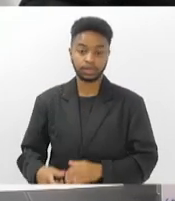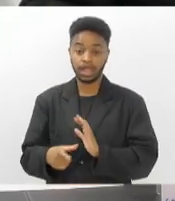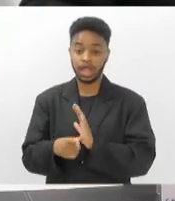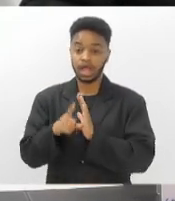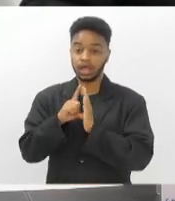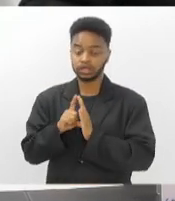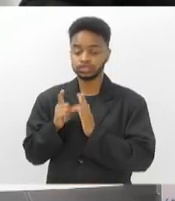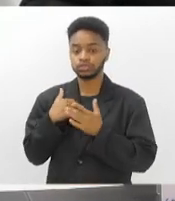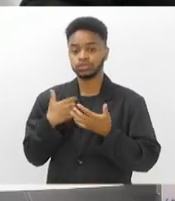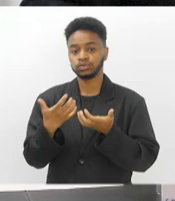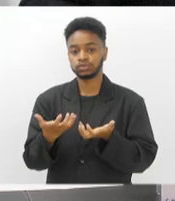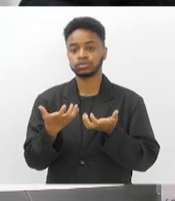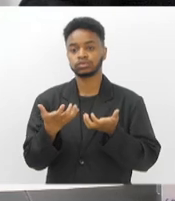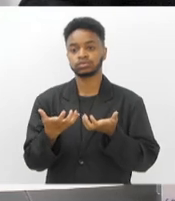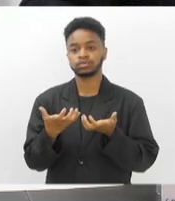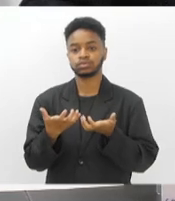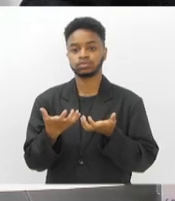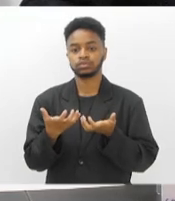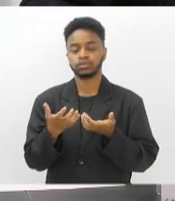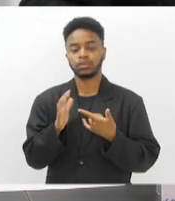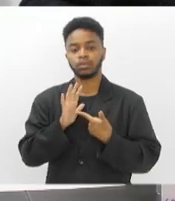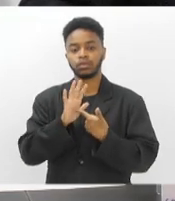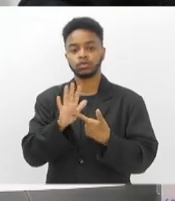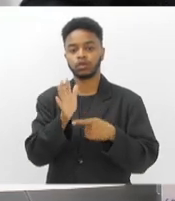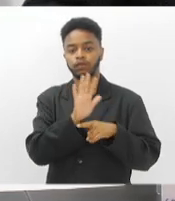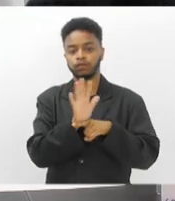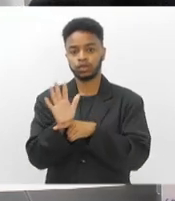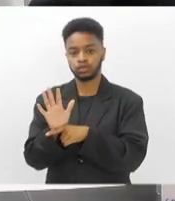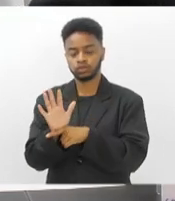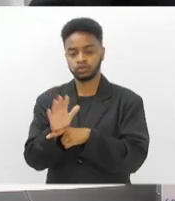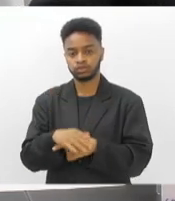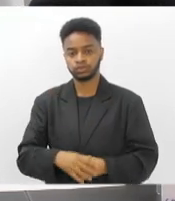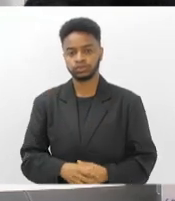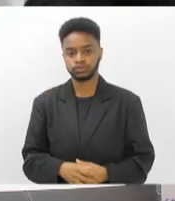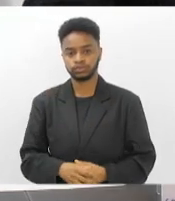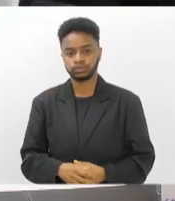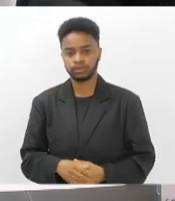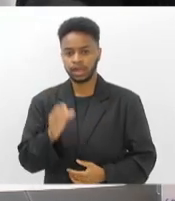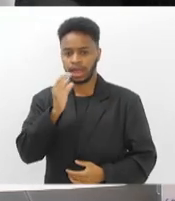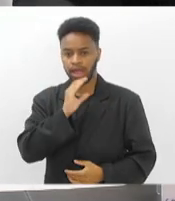de começar então a um um vídeo que eu gostaria de passar